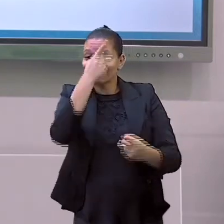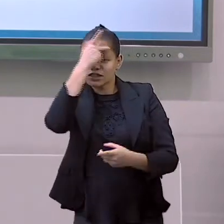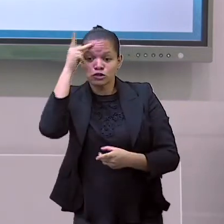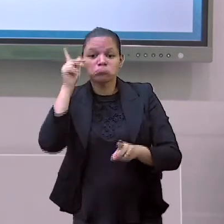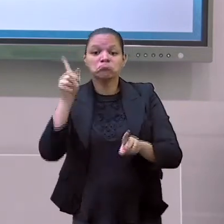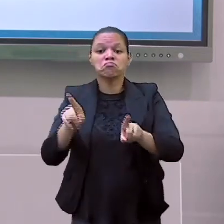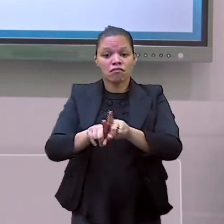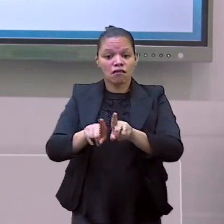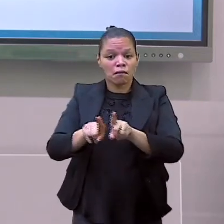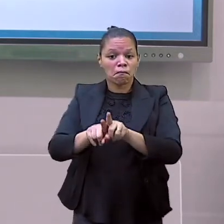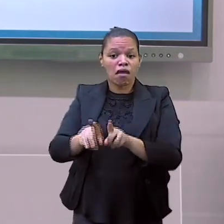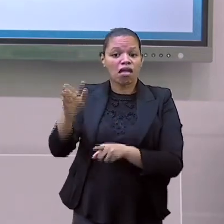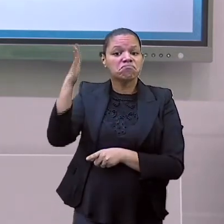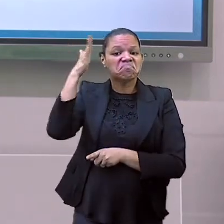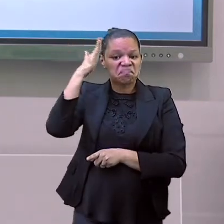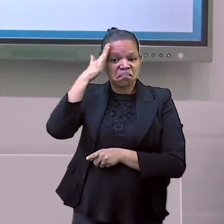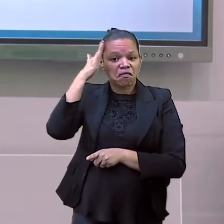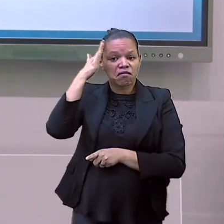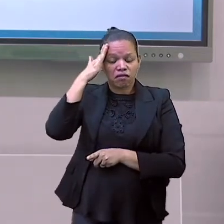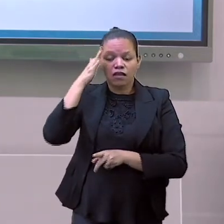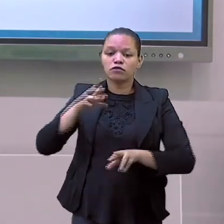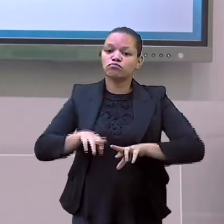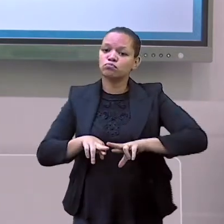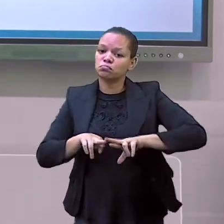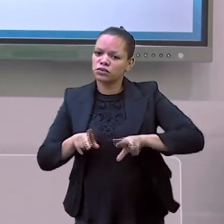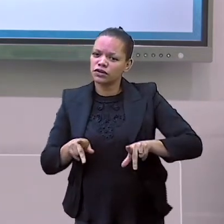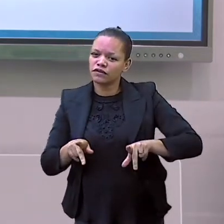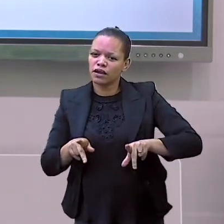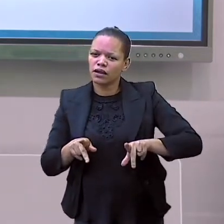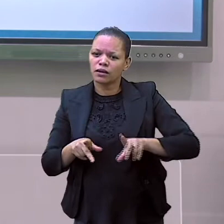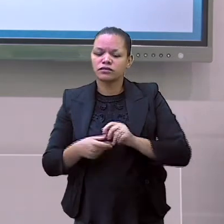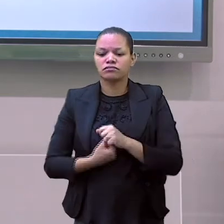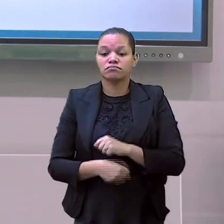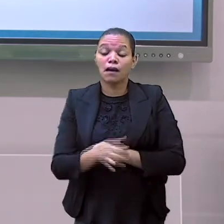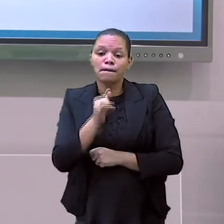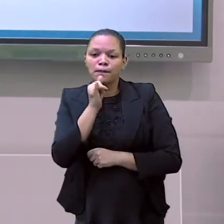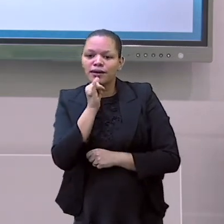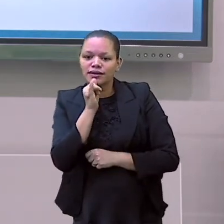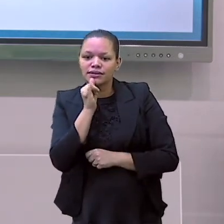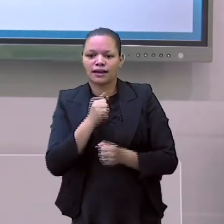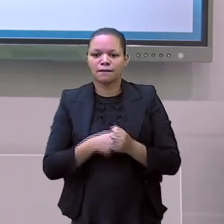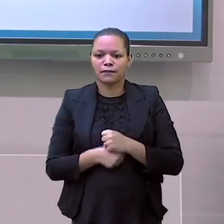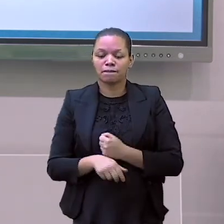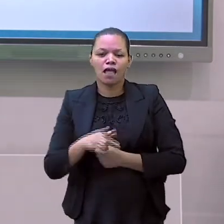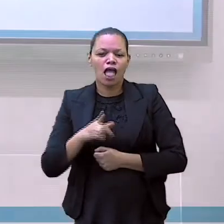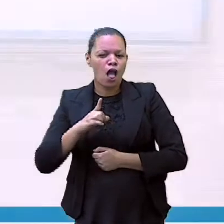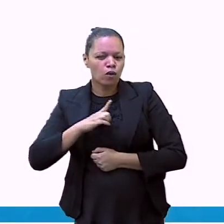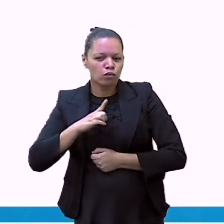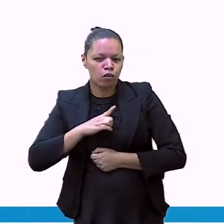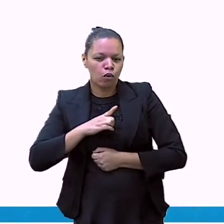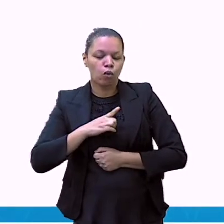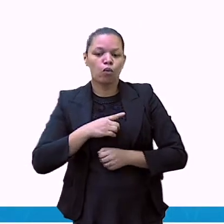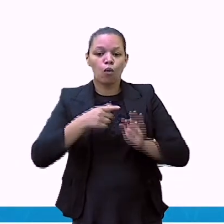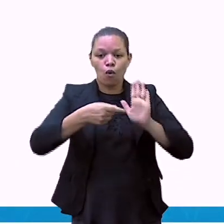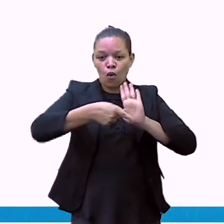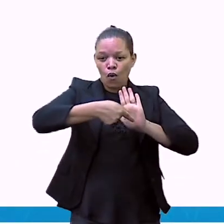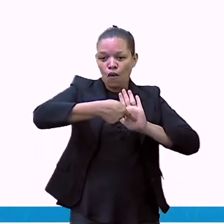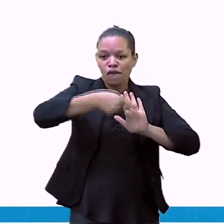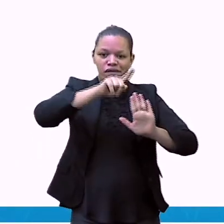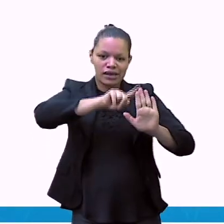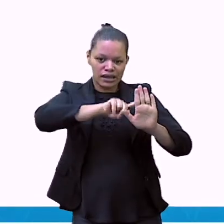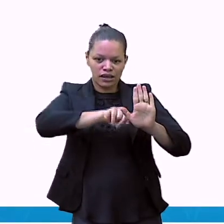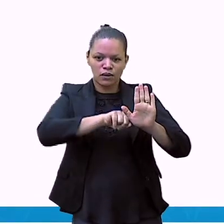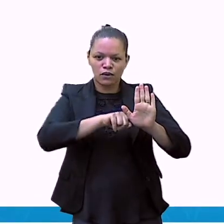seu jeito. Olha só, eu tenho como exemplo aí uma figura de linguagem, para que